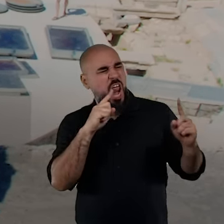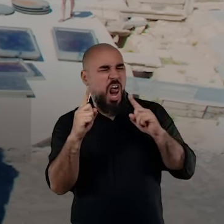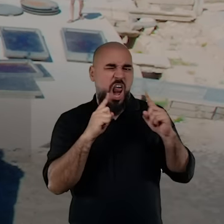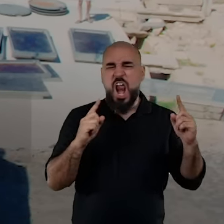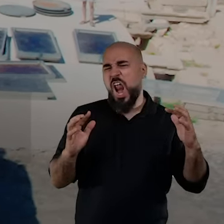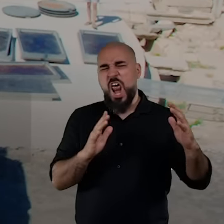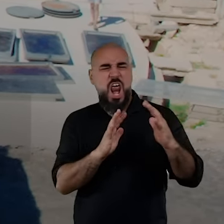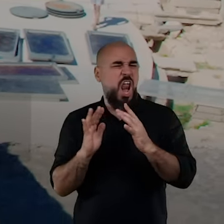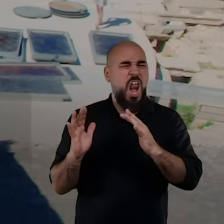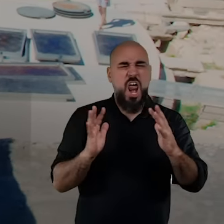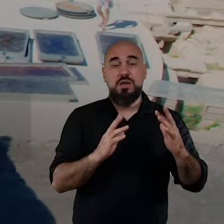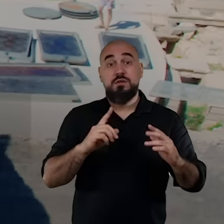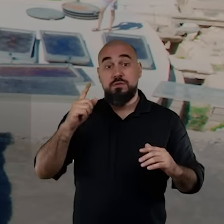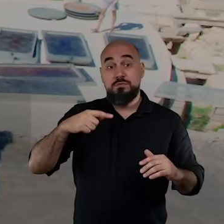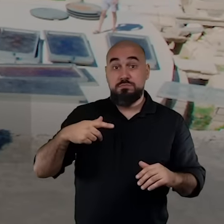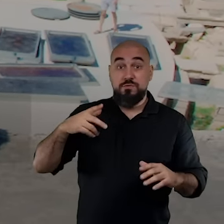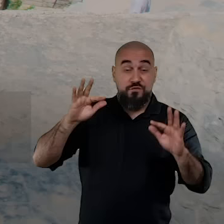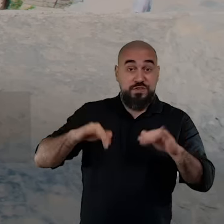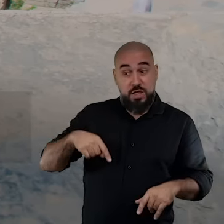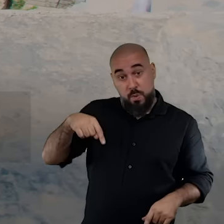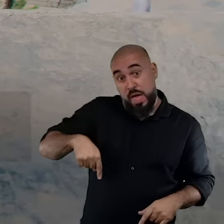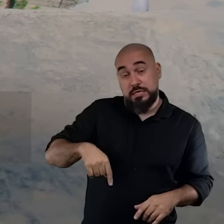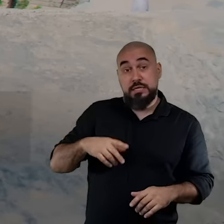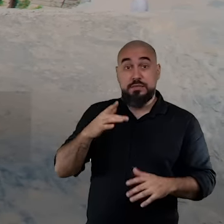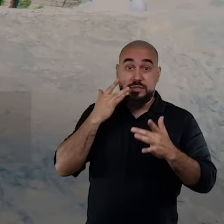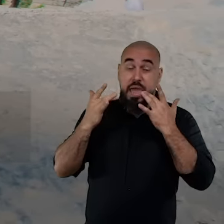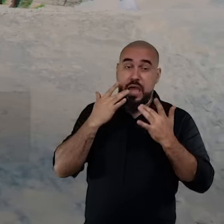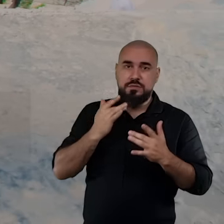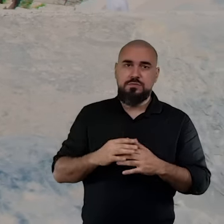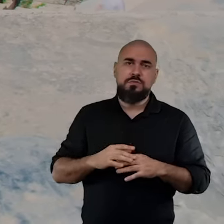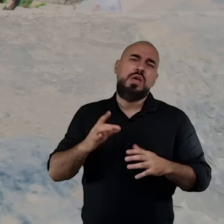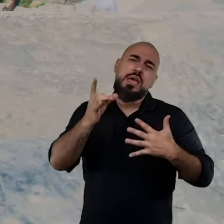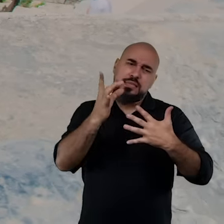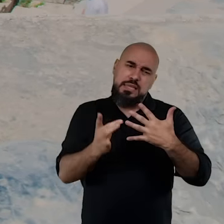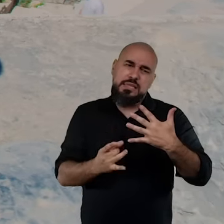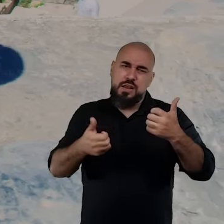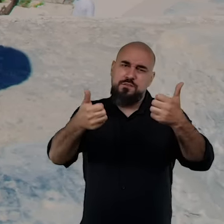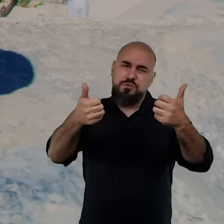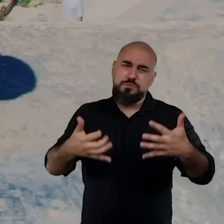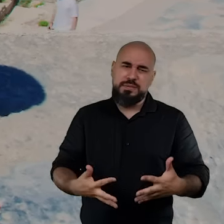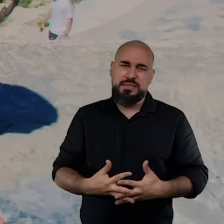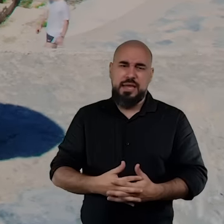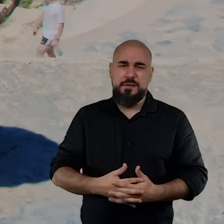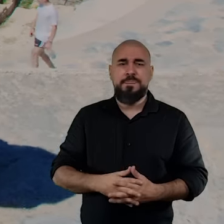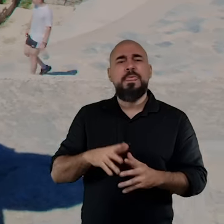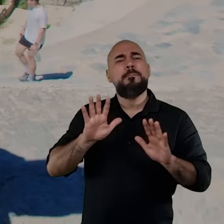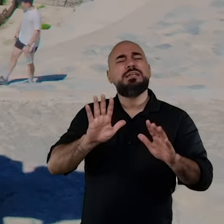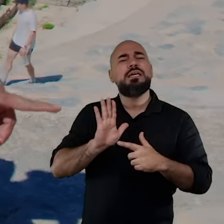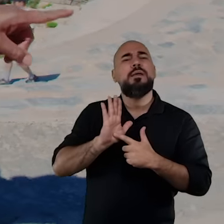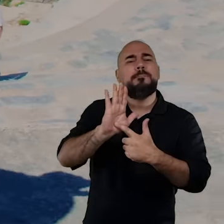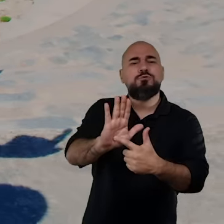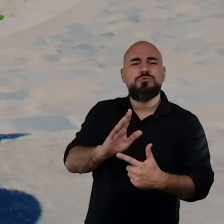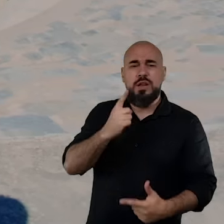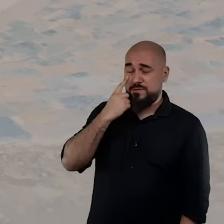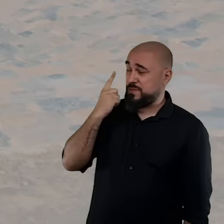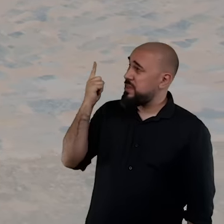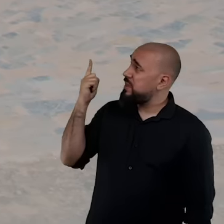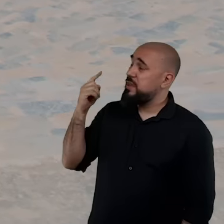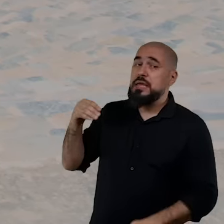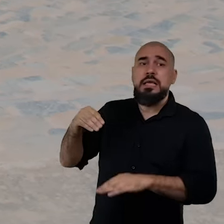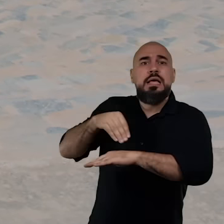lá fora, terminou aqui nesse teatro. Eu vou contar essa história para você em detalhes. Antes, eu só gostaria de mostrar uma coisa.